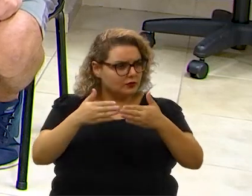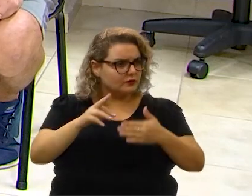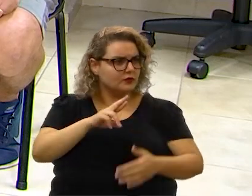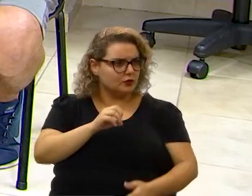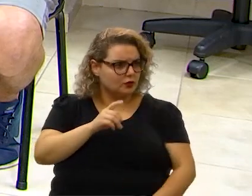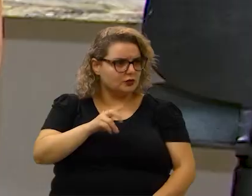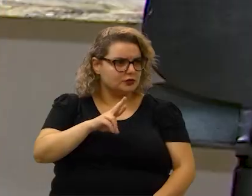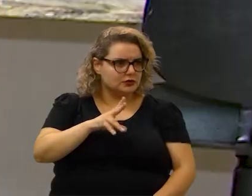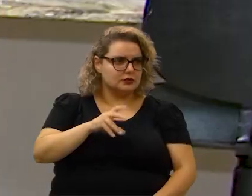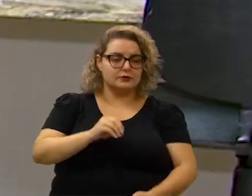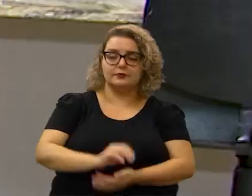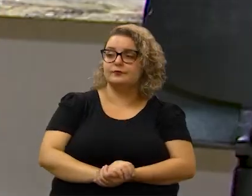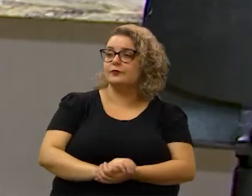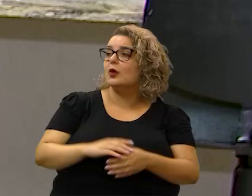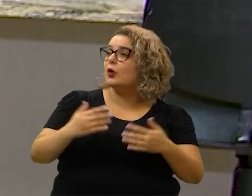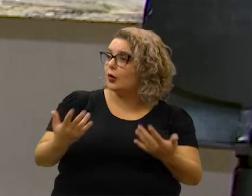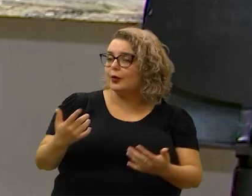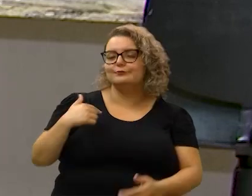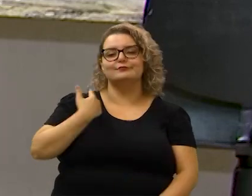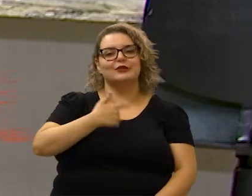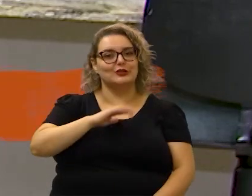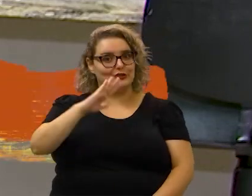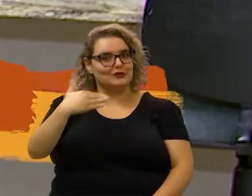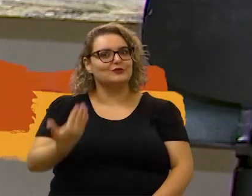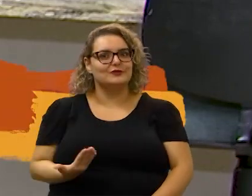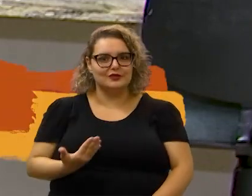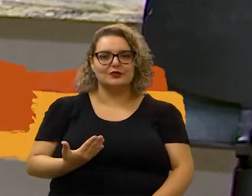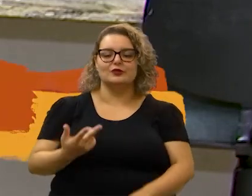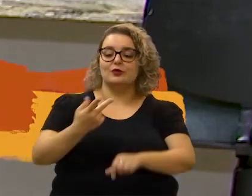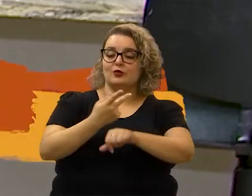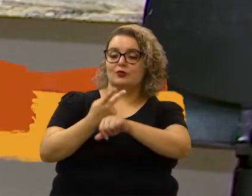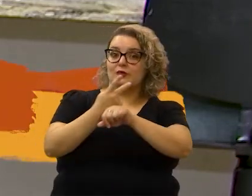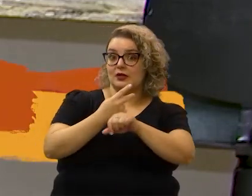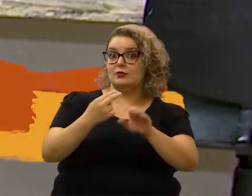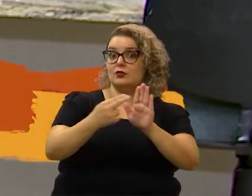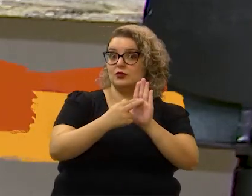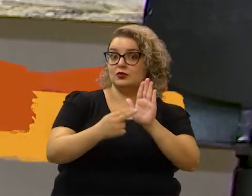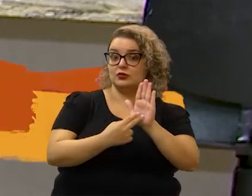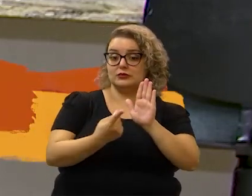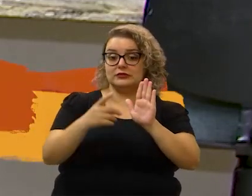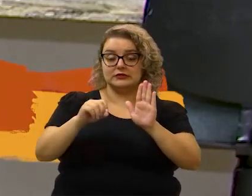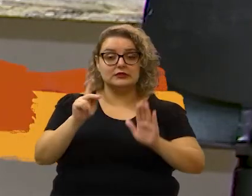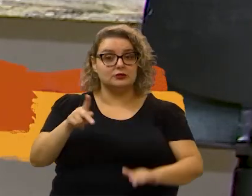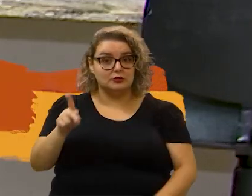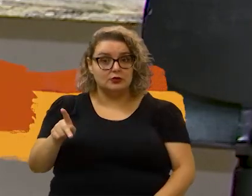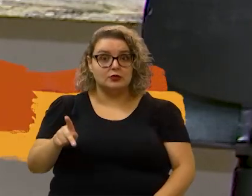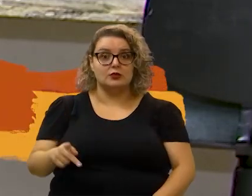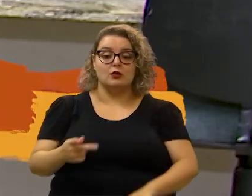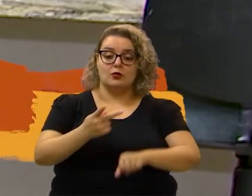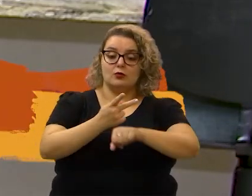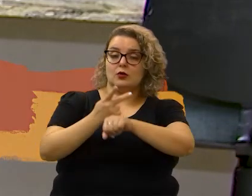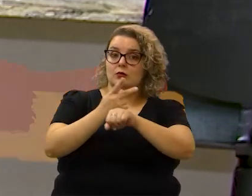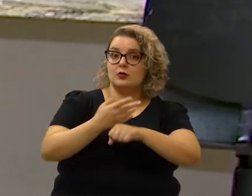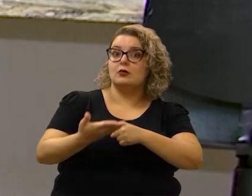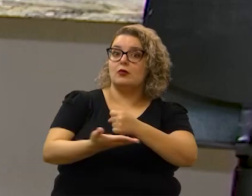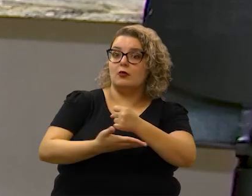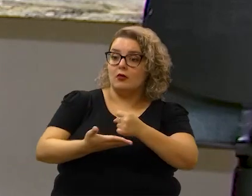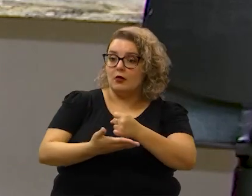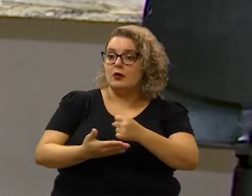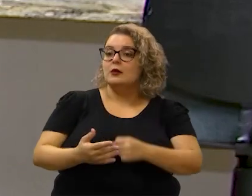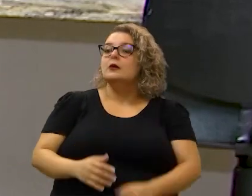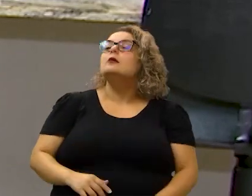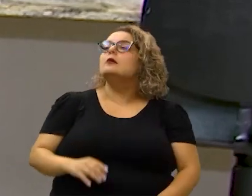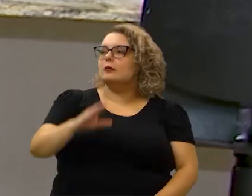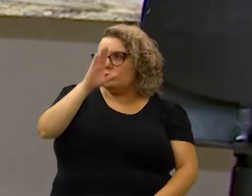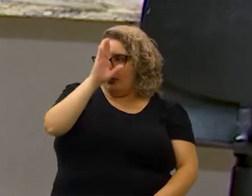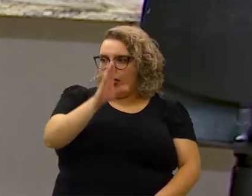Por favor, Rodrigo. Olha, foi uma honra estar sendo premiado. O Prêmio Educador Nota 10 é o maior prêmio na área da educação básica do nosso país. Olha, é o principal